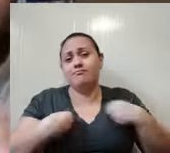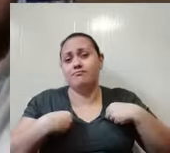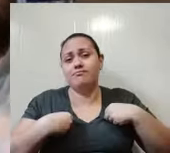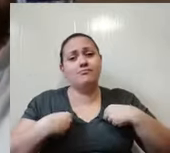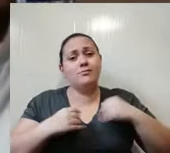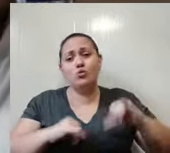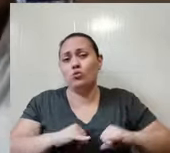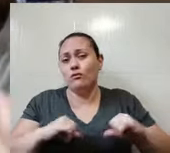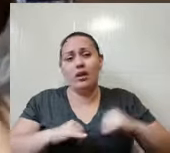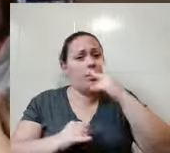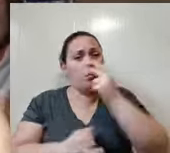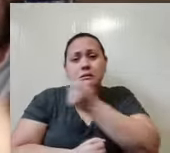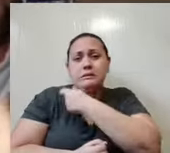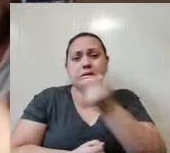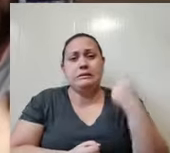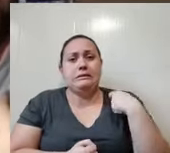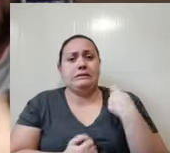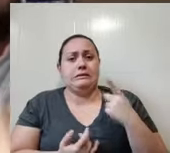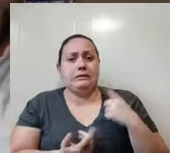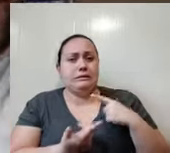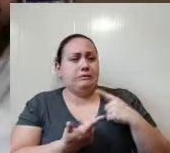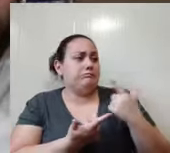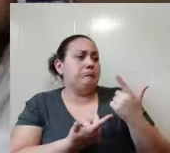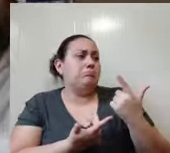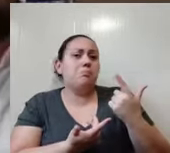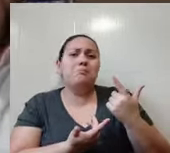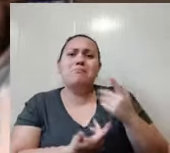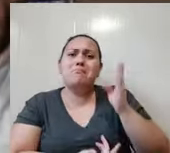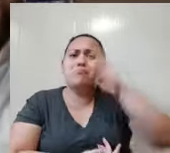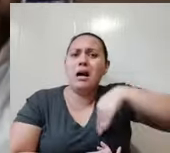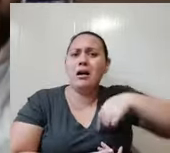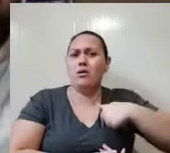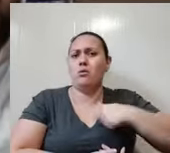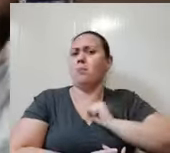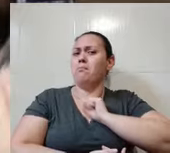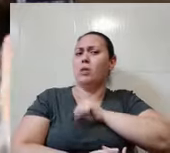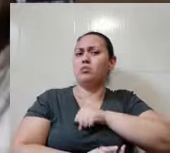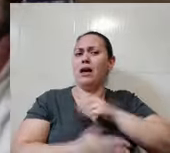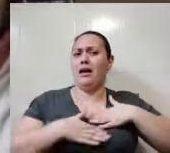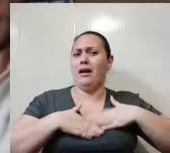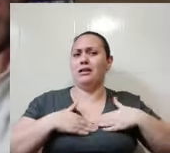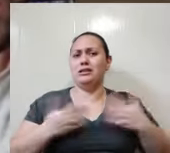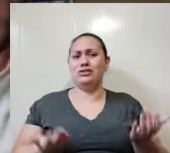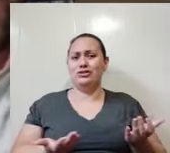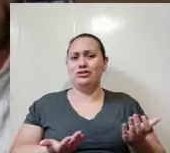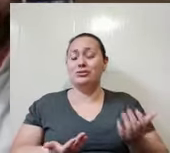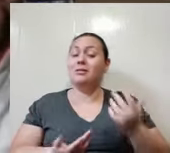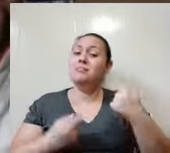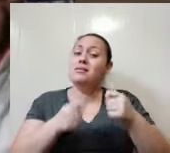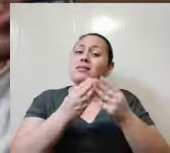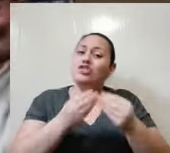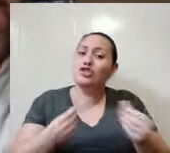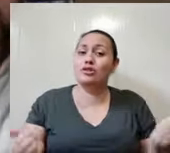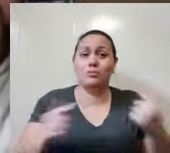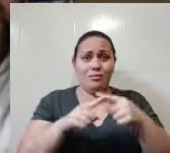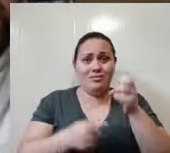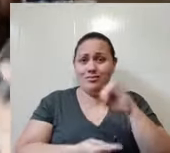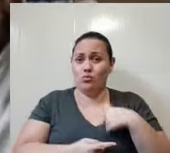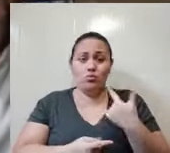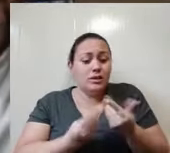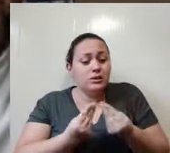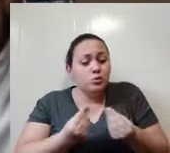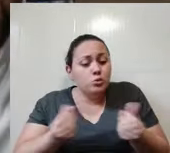bom, isso é se machucar. Isso é pegar um chicote e ficar batendo a gente, isso é ser cruel consigo. E a gente tem que ser gentil,